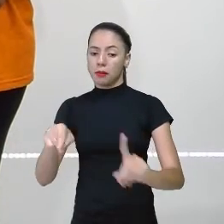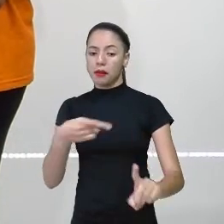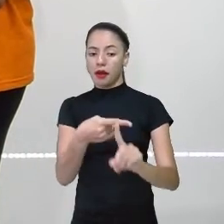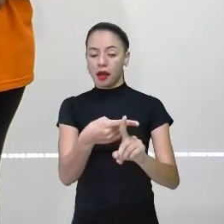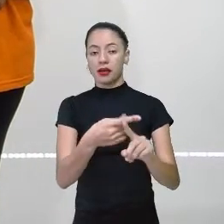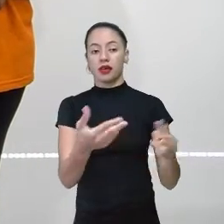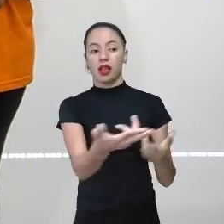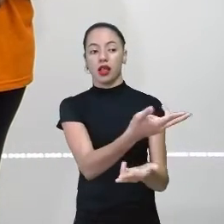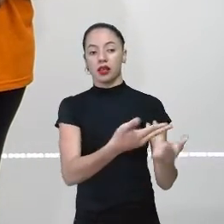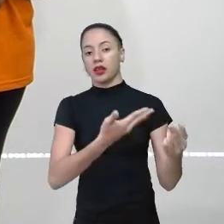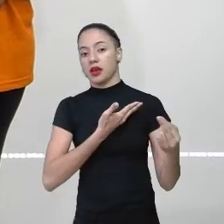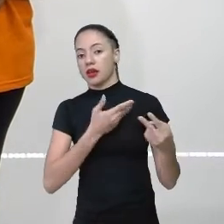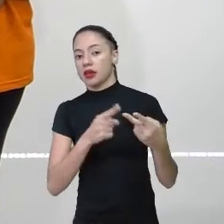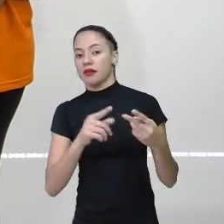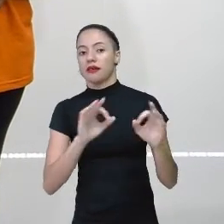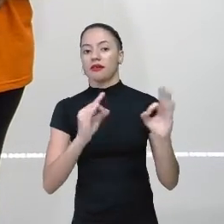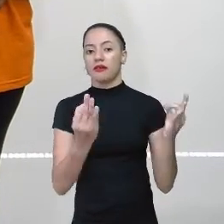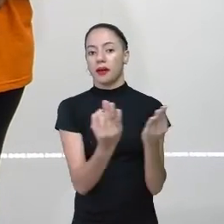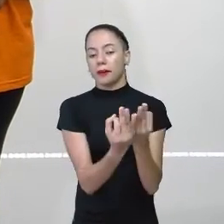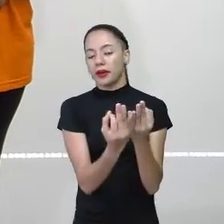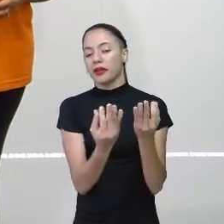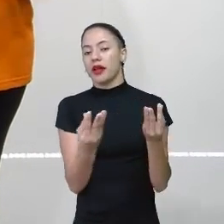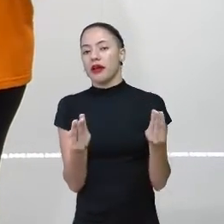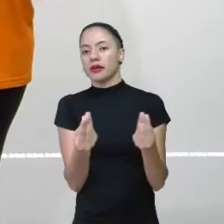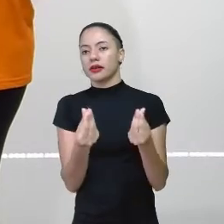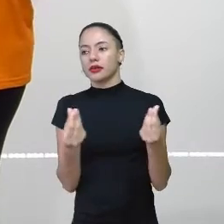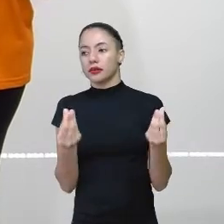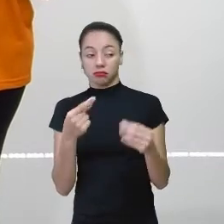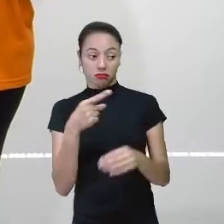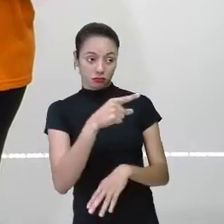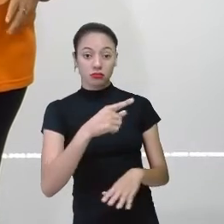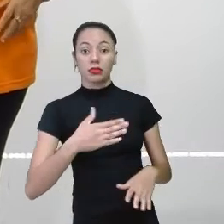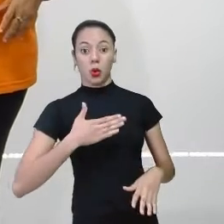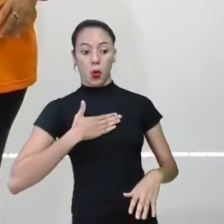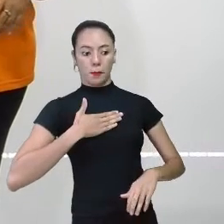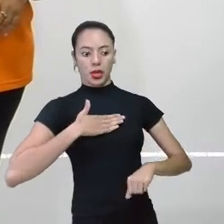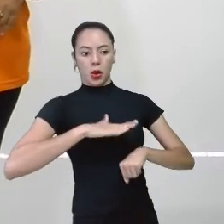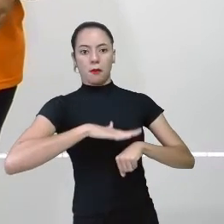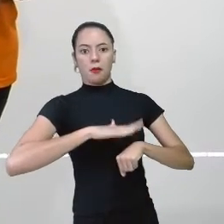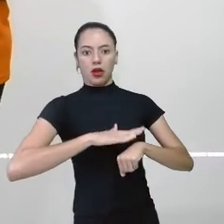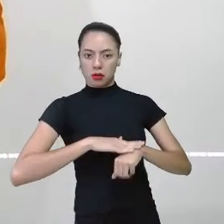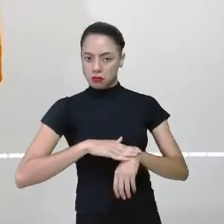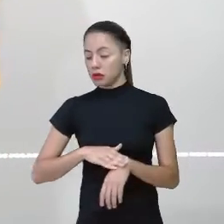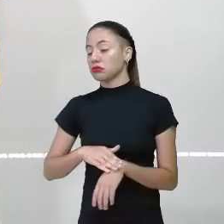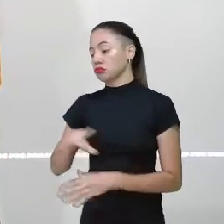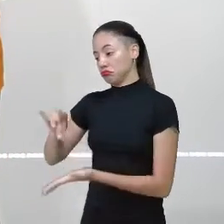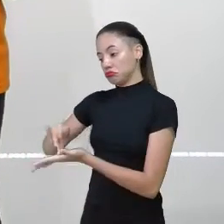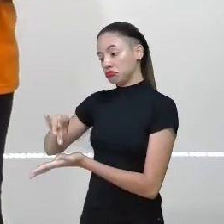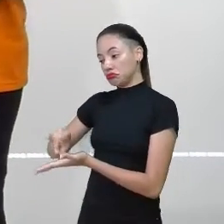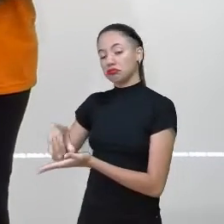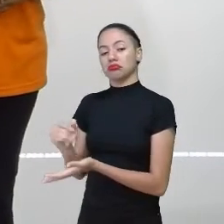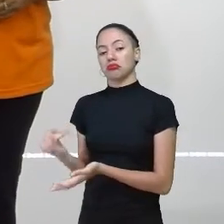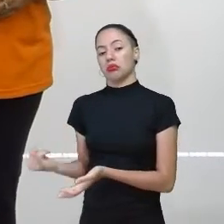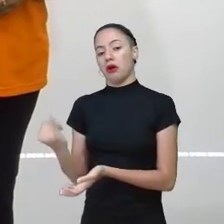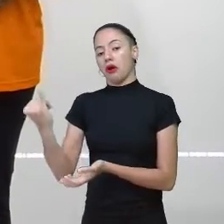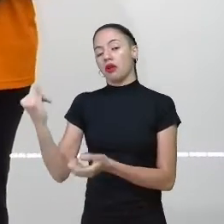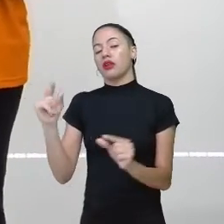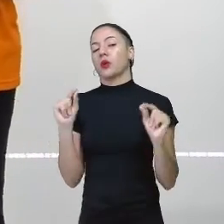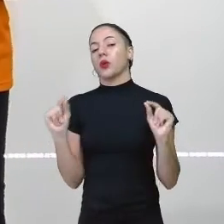de amizade, relações familiares. Com você mesmo, exatamente. Né? Então, é fundamental a gente